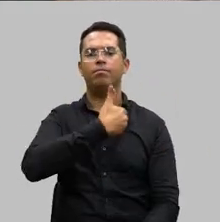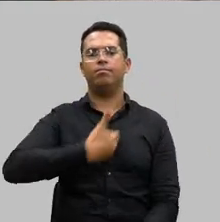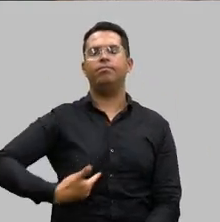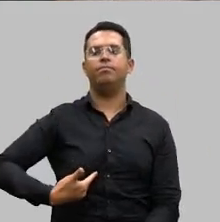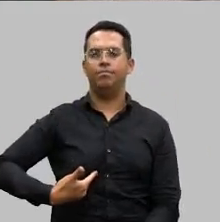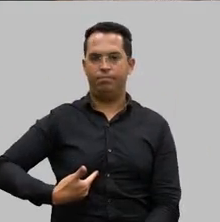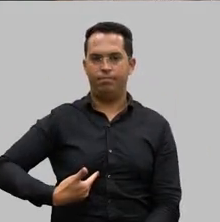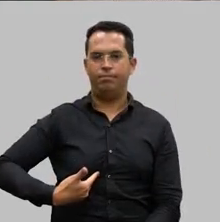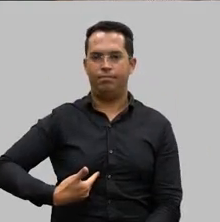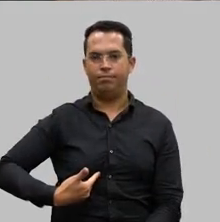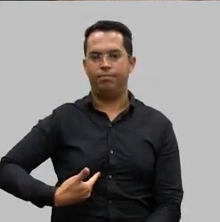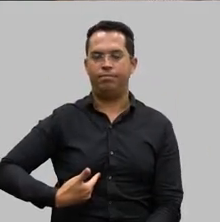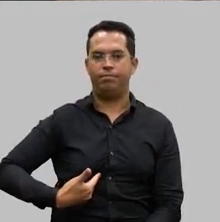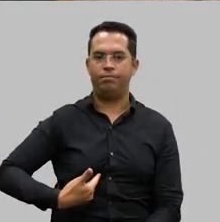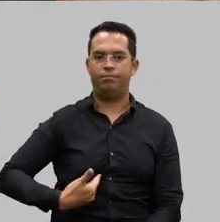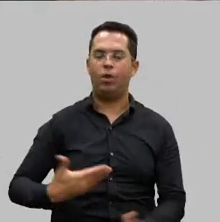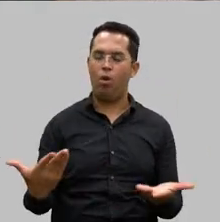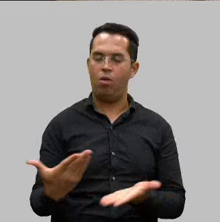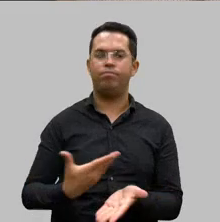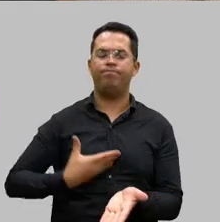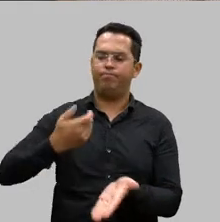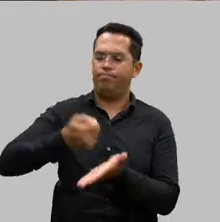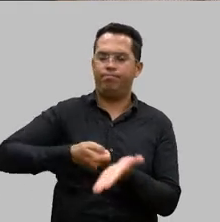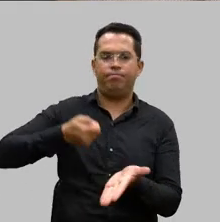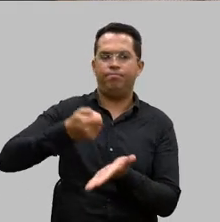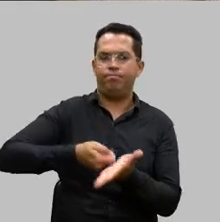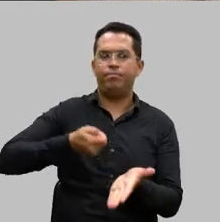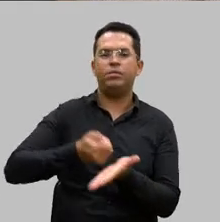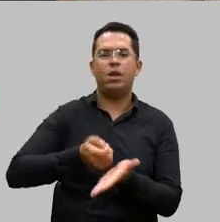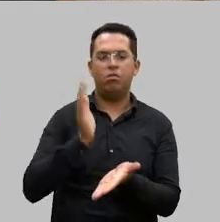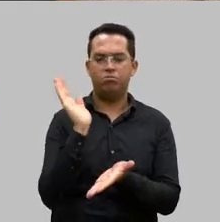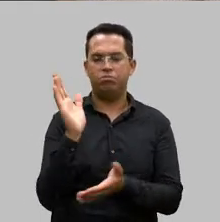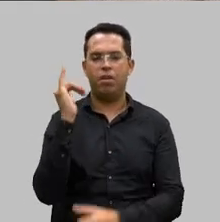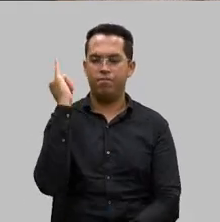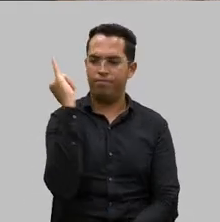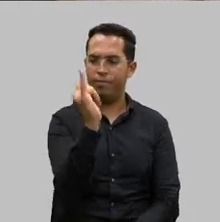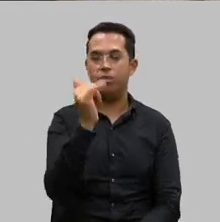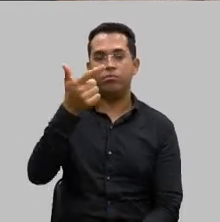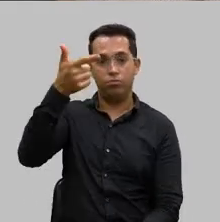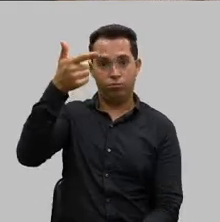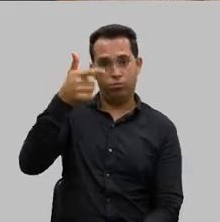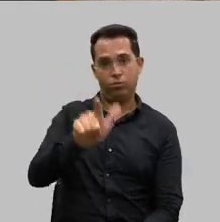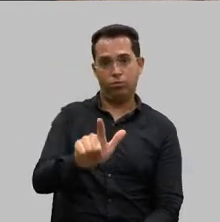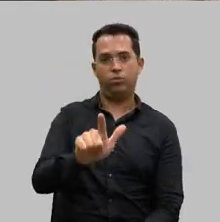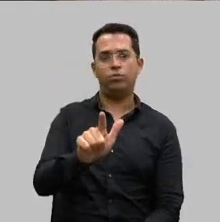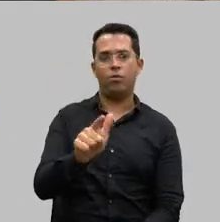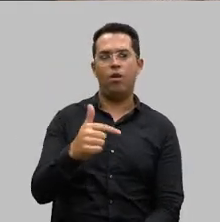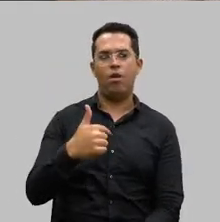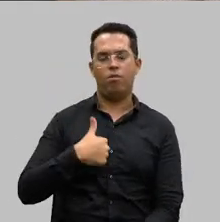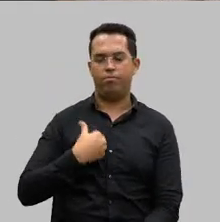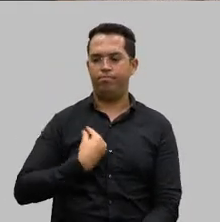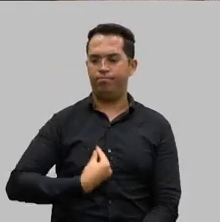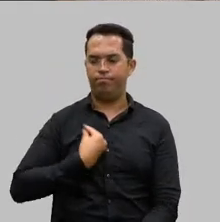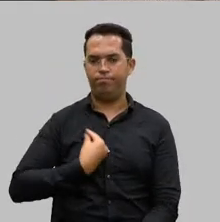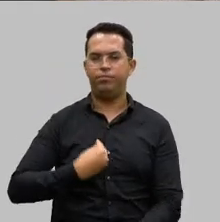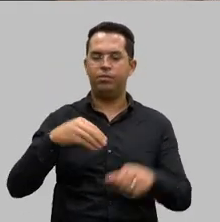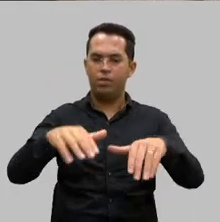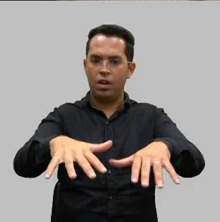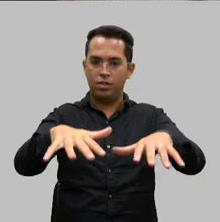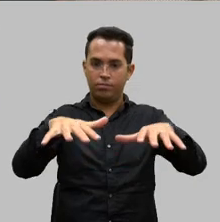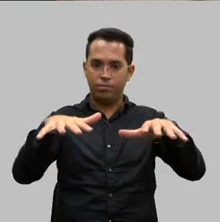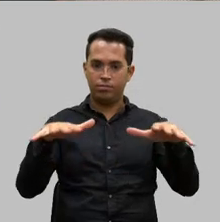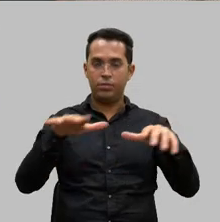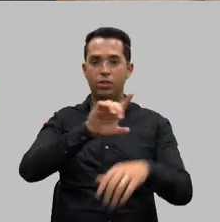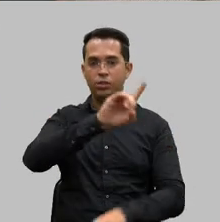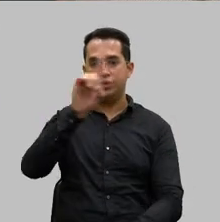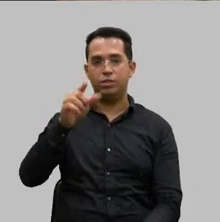e nós estamos batendo M nisso Rodrigo já disse estou vou repetir e estou nós vamos fazer uma audiência dia 7 de